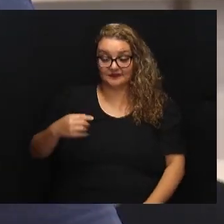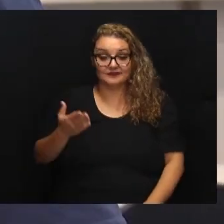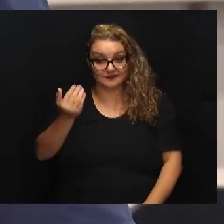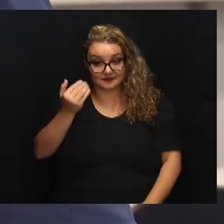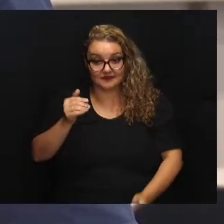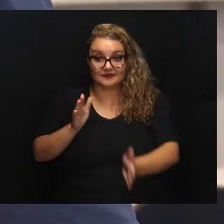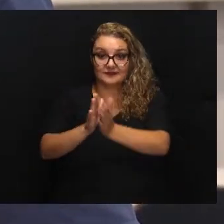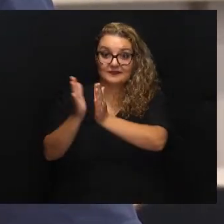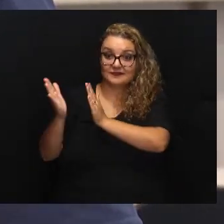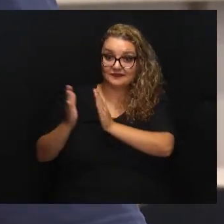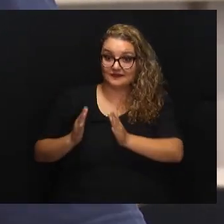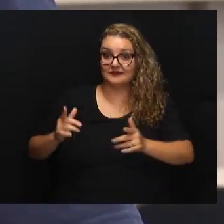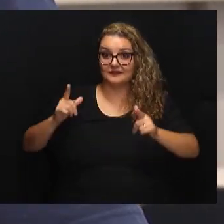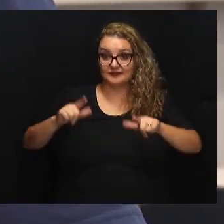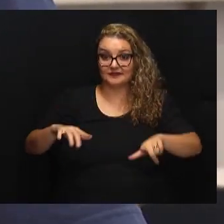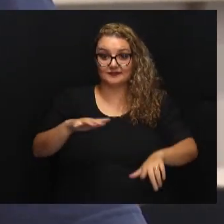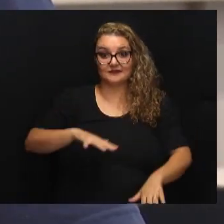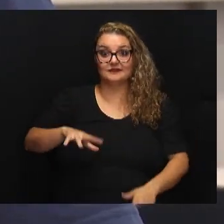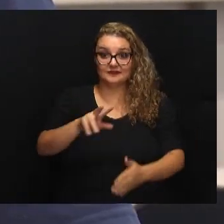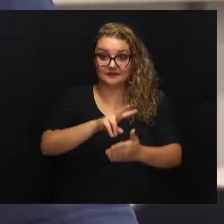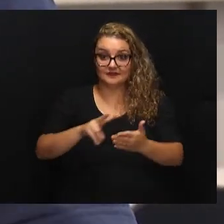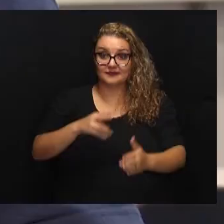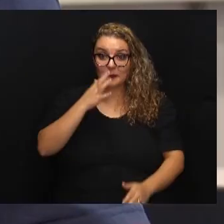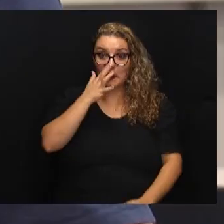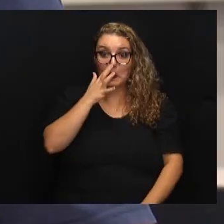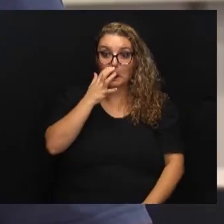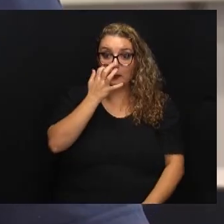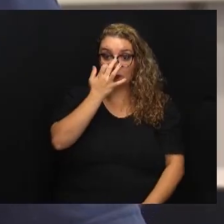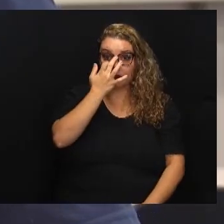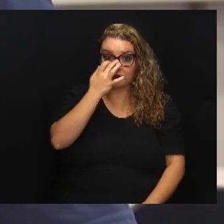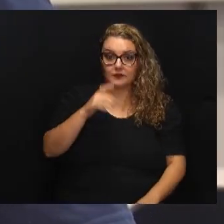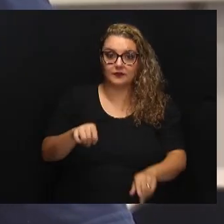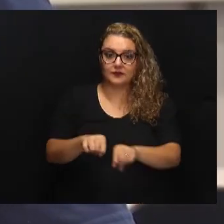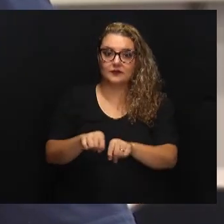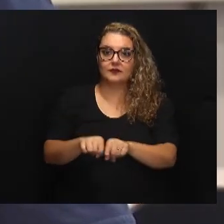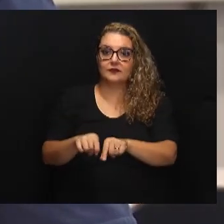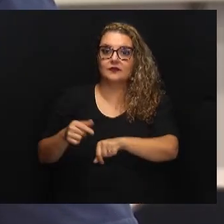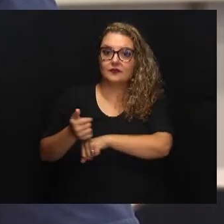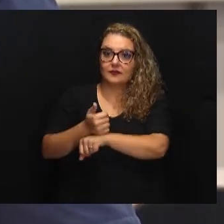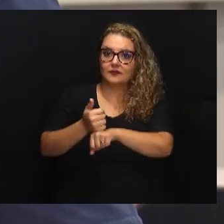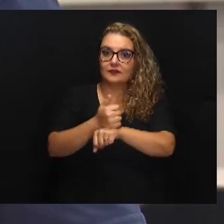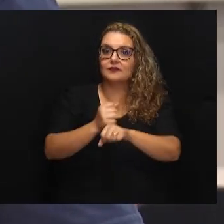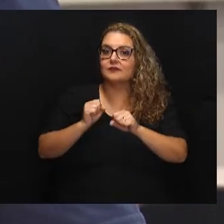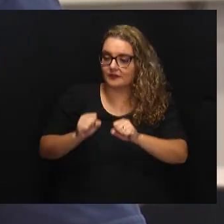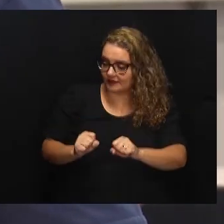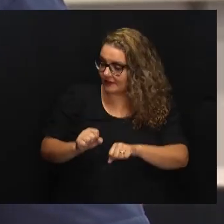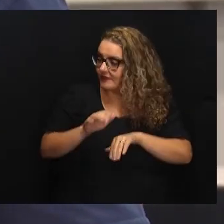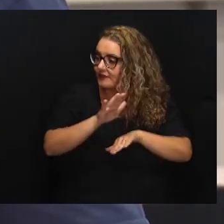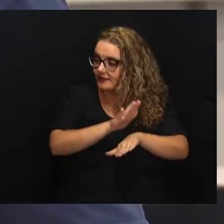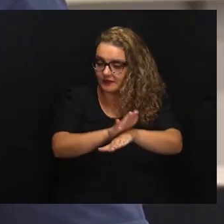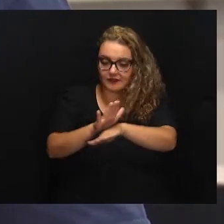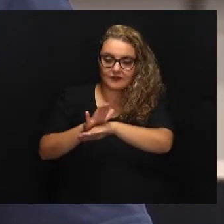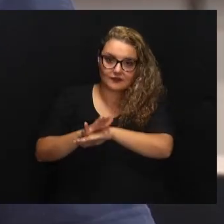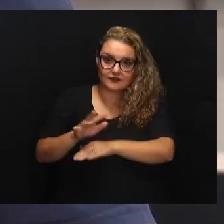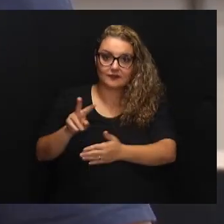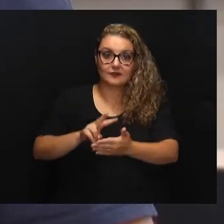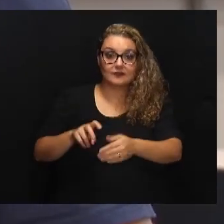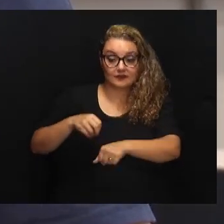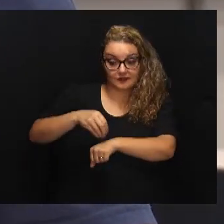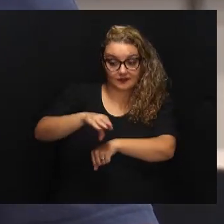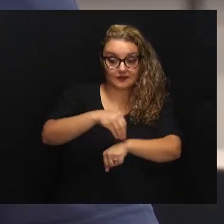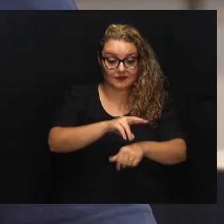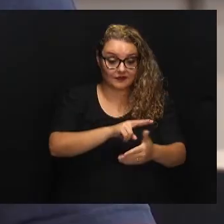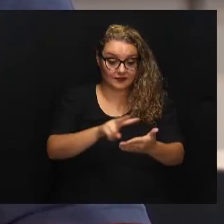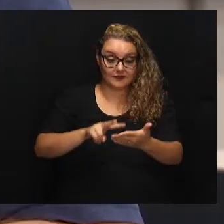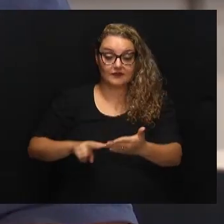seu documento pessoal aqui, vem para a biblioteca. Além da gente ter um ambiente para leitura, a gente também tem profissionais que podem orientar